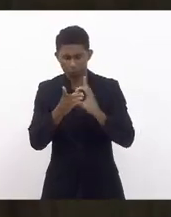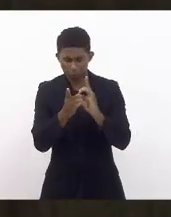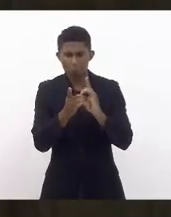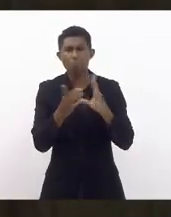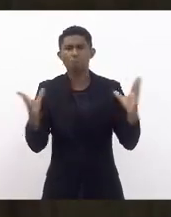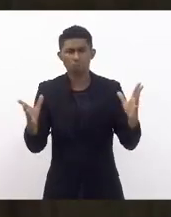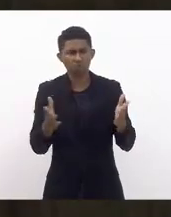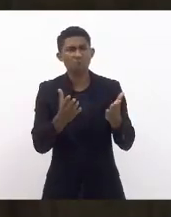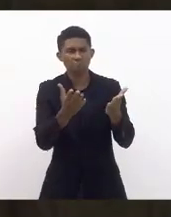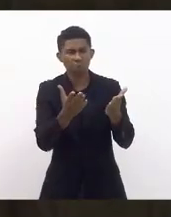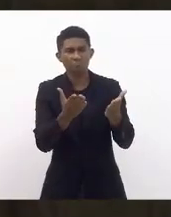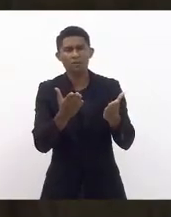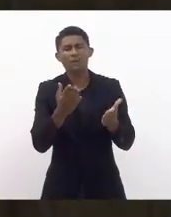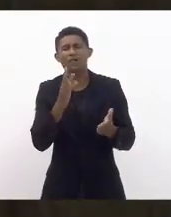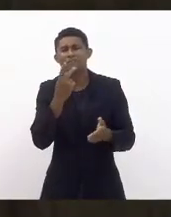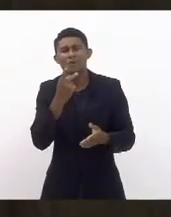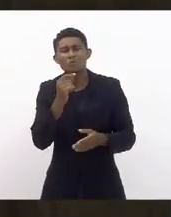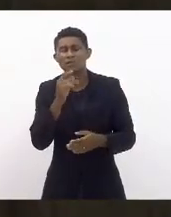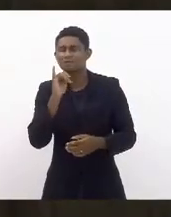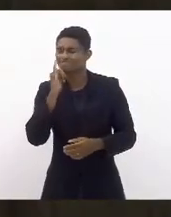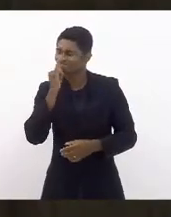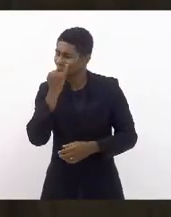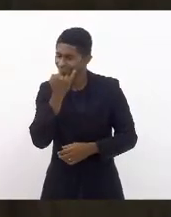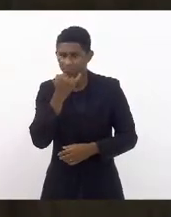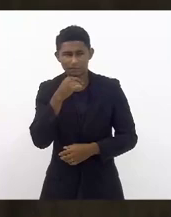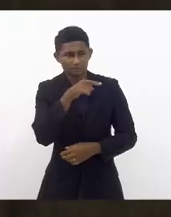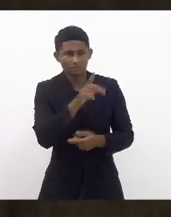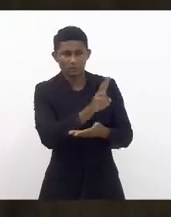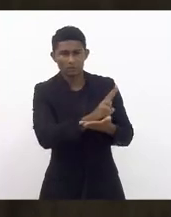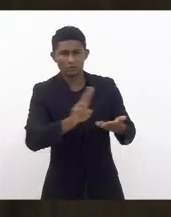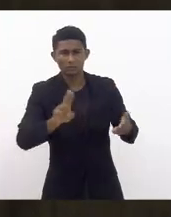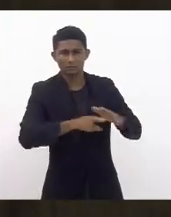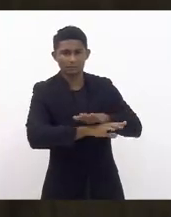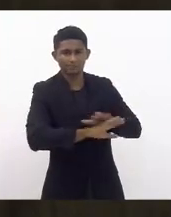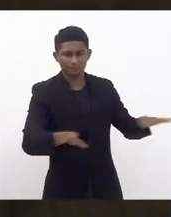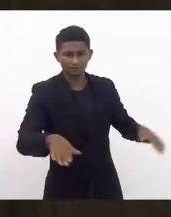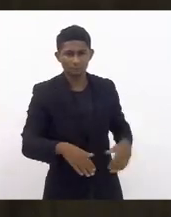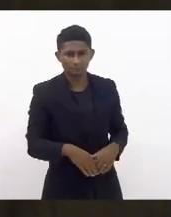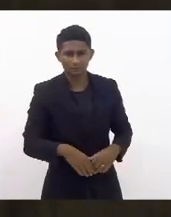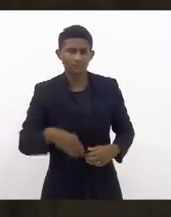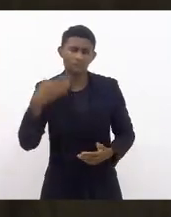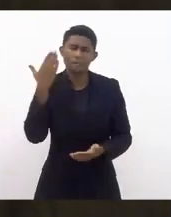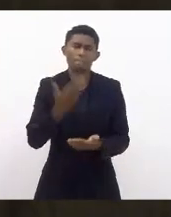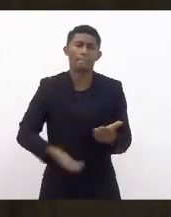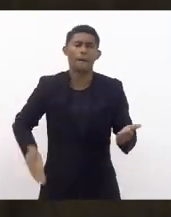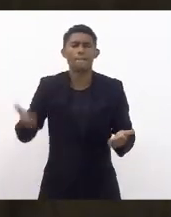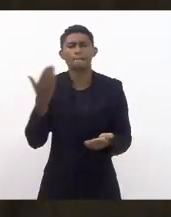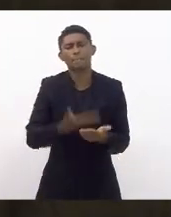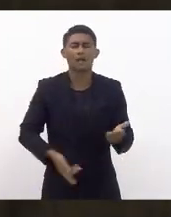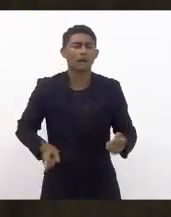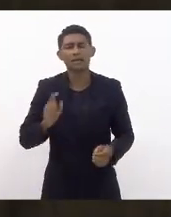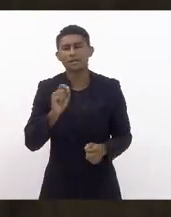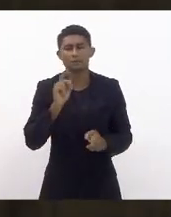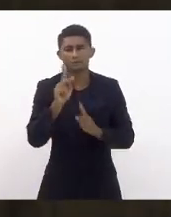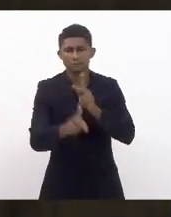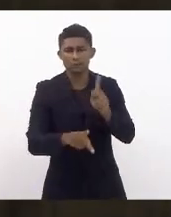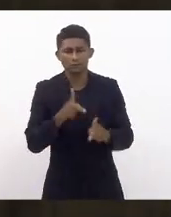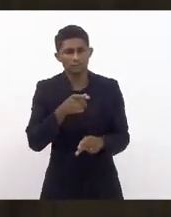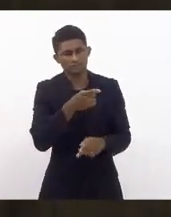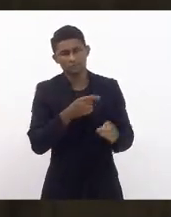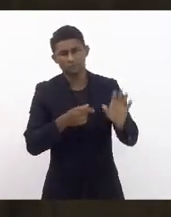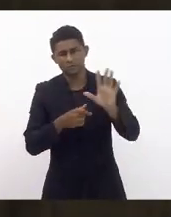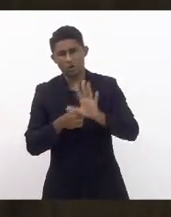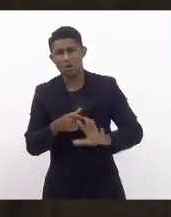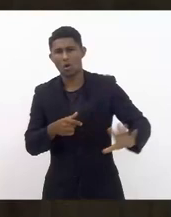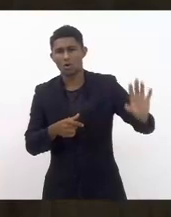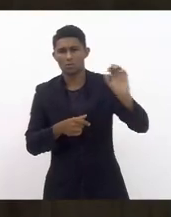que é lamentável ver extinção de uma universidade. E sabe quem vai perder? É o povo da Zona Oeste, é os